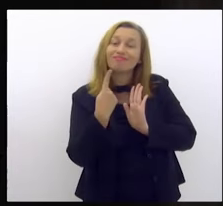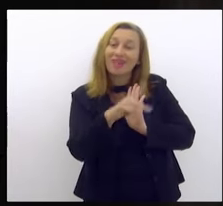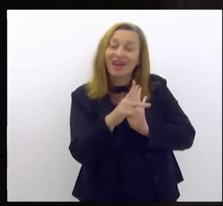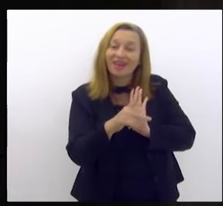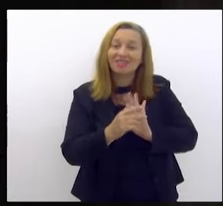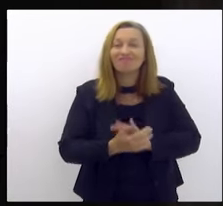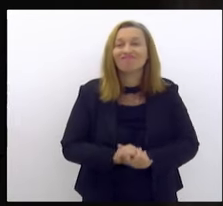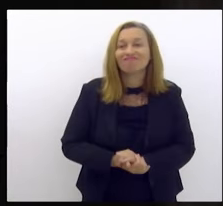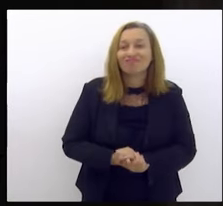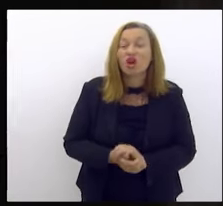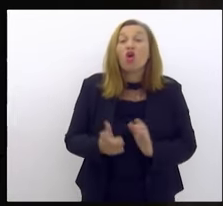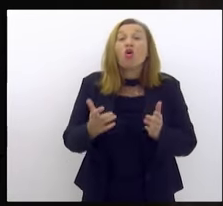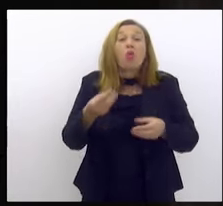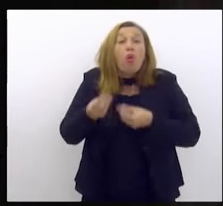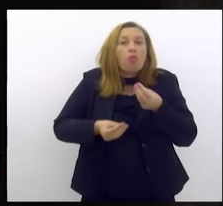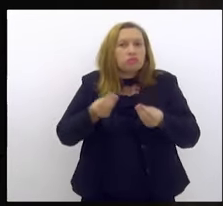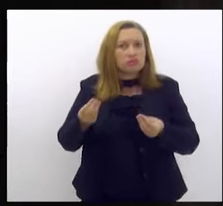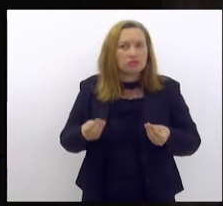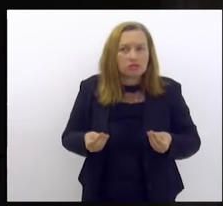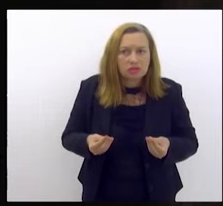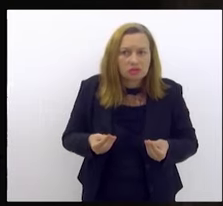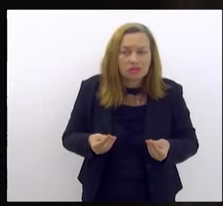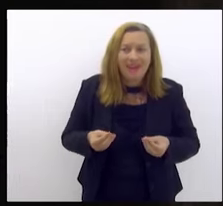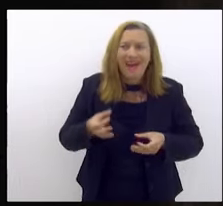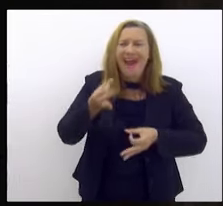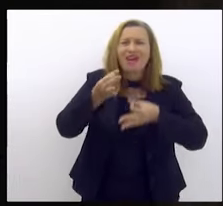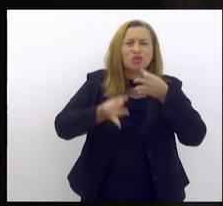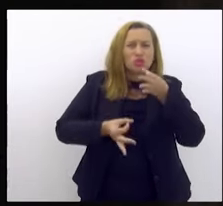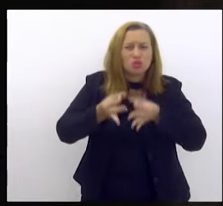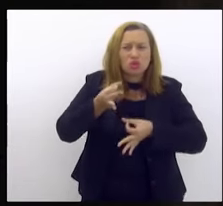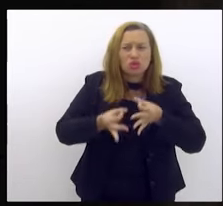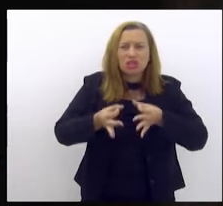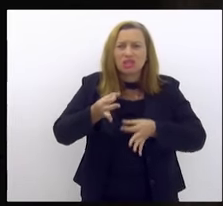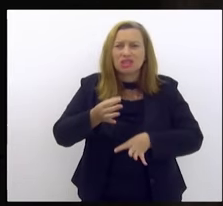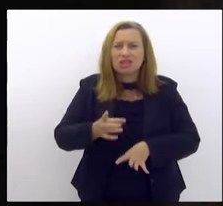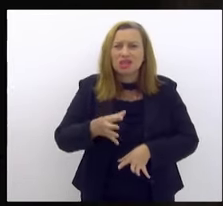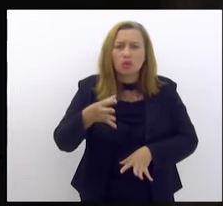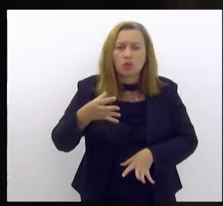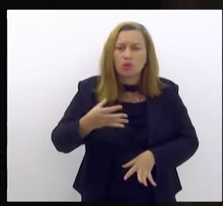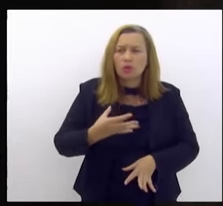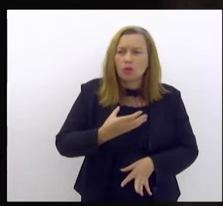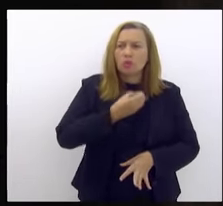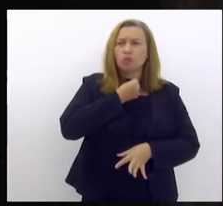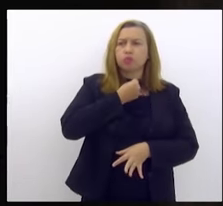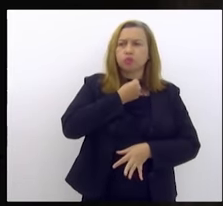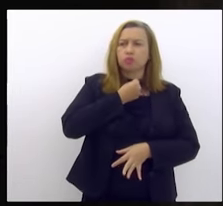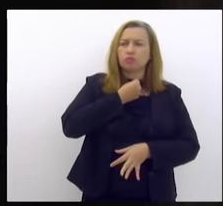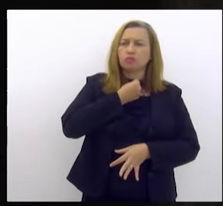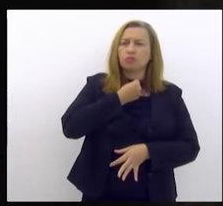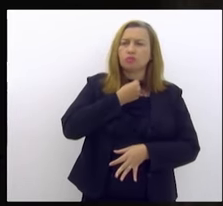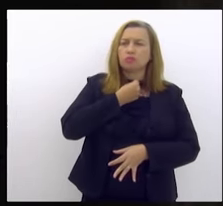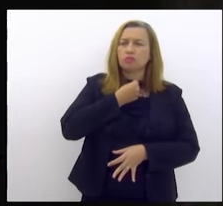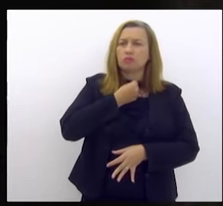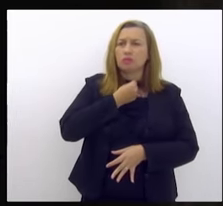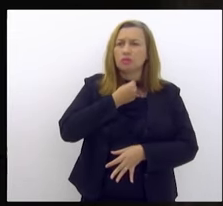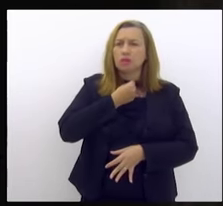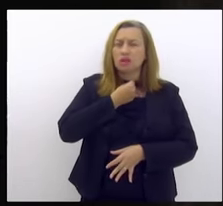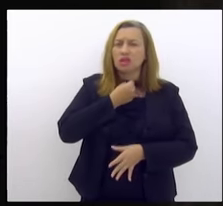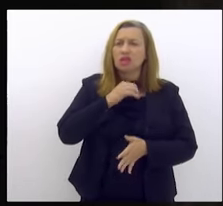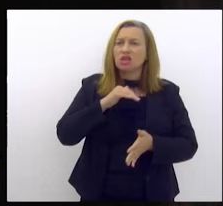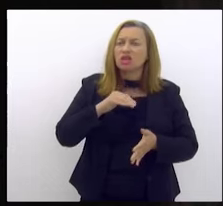secretária de saúde, onde já se viu a justiça calando o parlamentar, retirando a sua